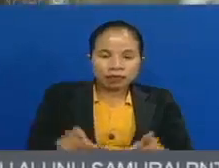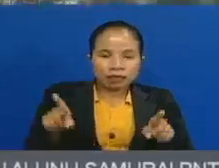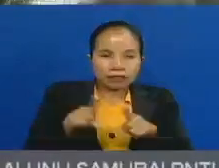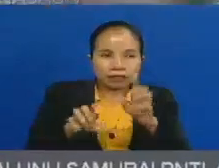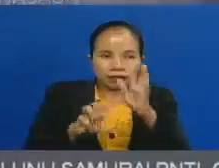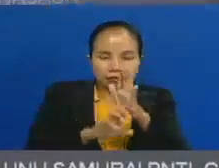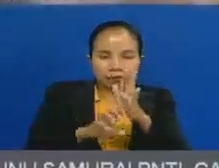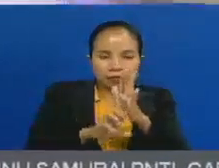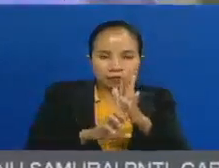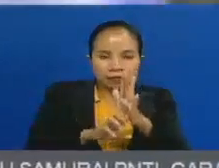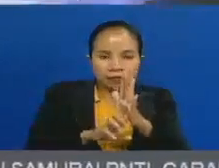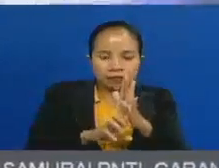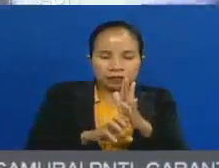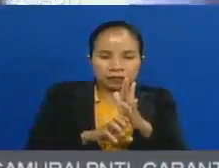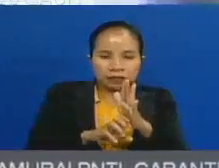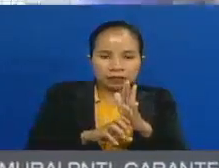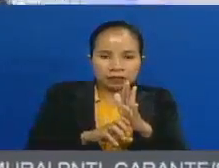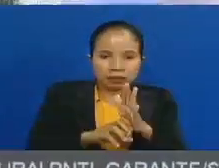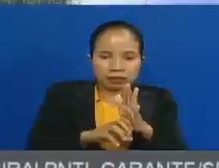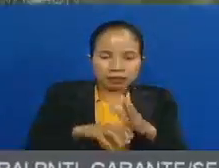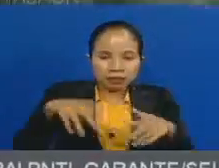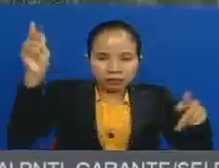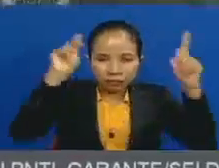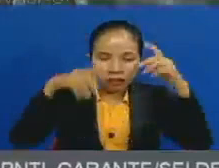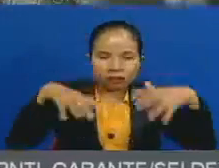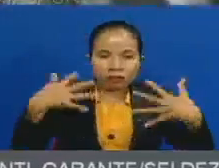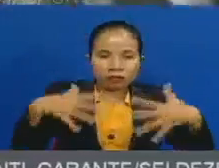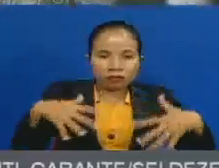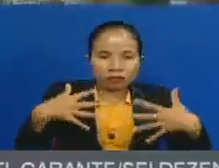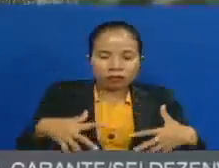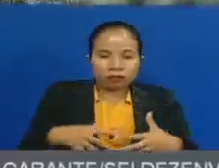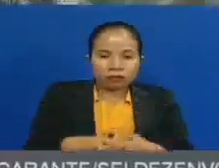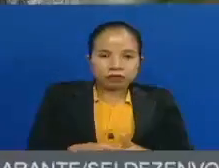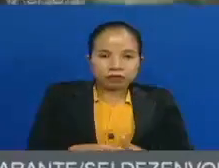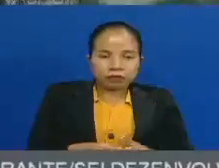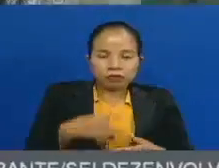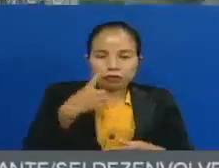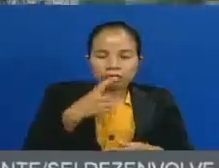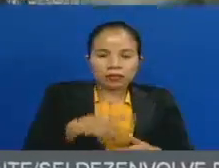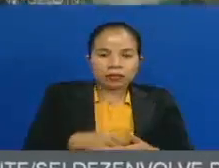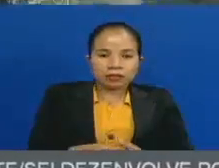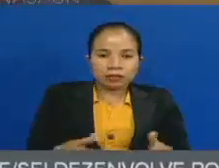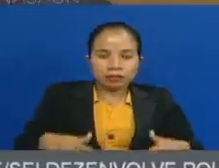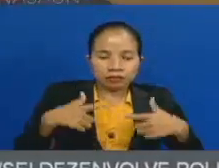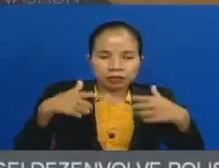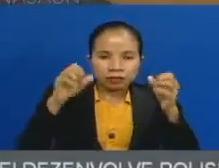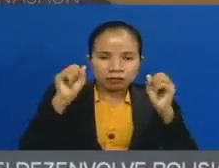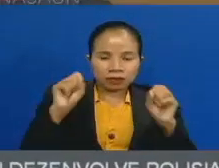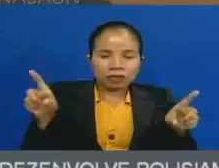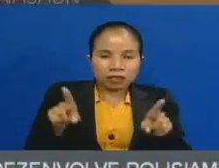danabe hanesa ia situação funuga aban senia moris karik figura ida nebe bele hanesa